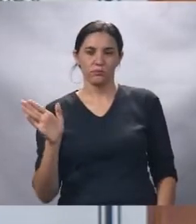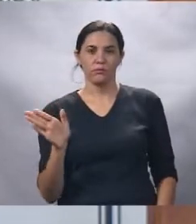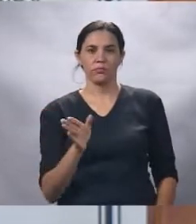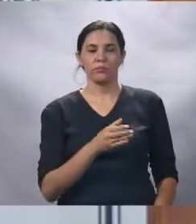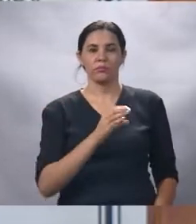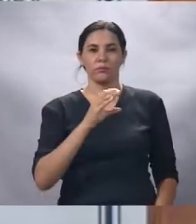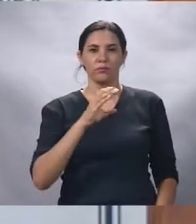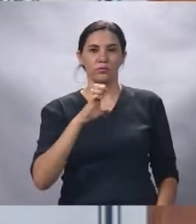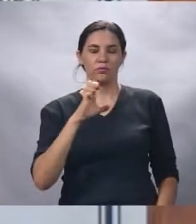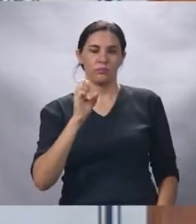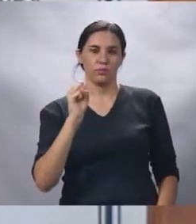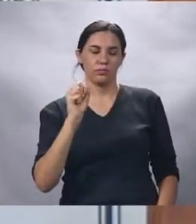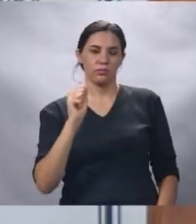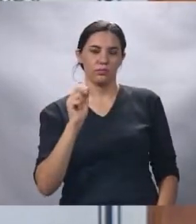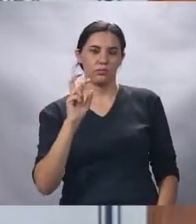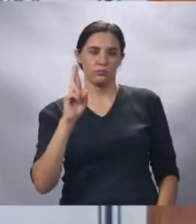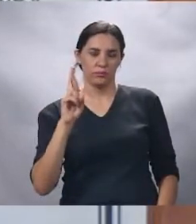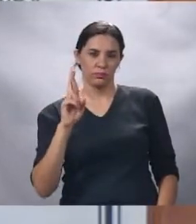César Almeida,